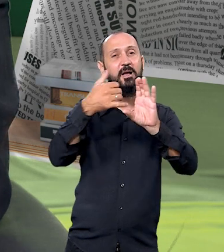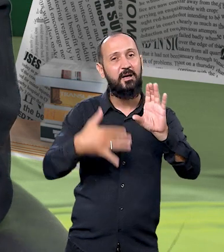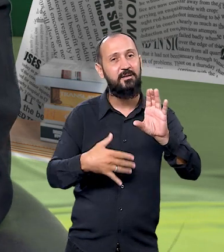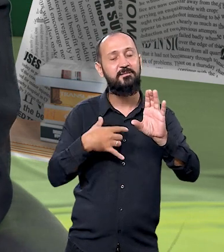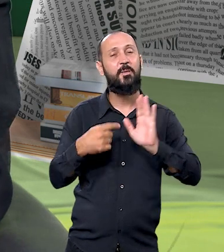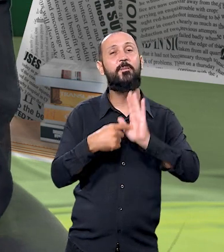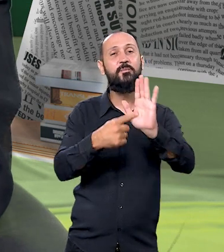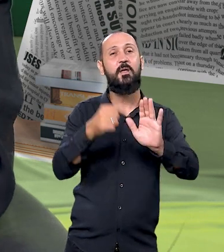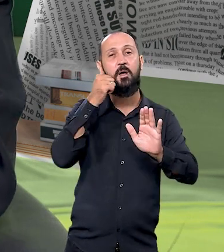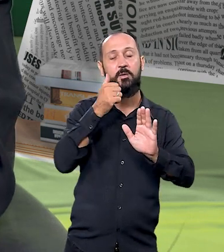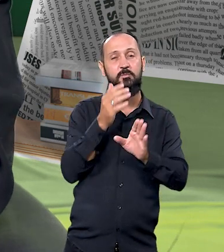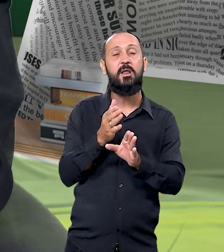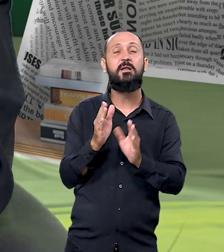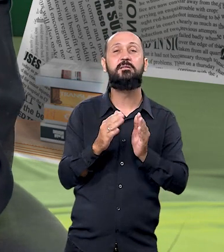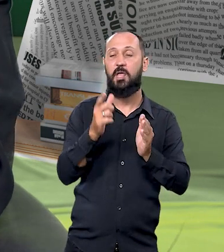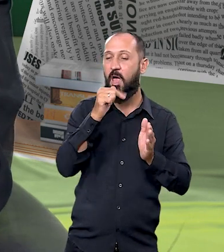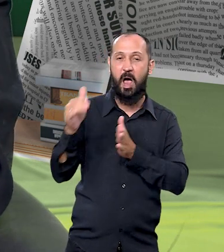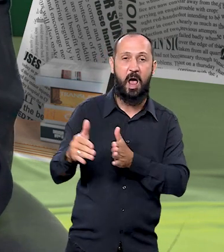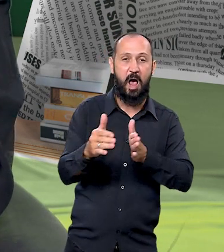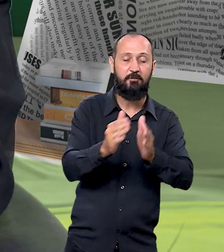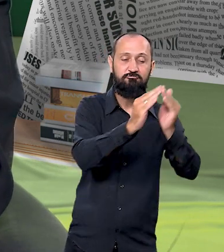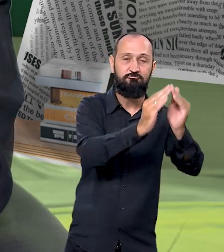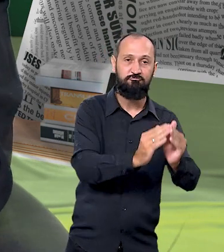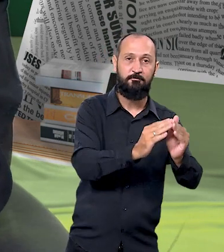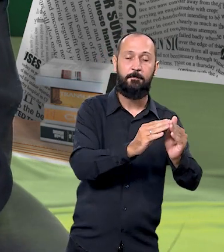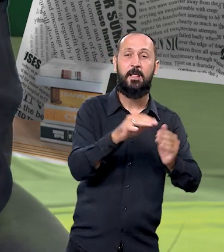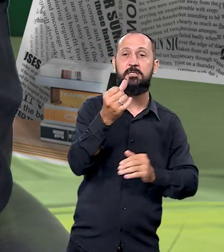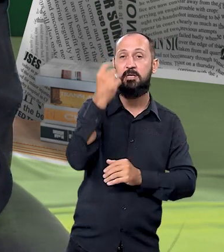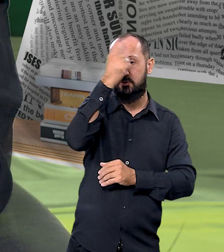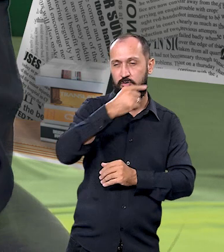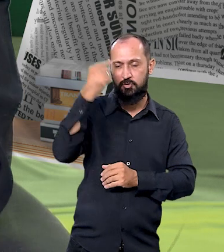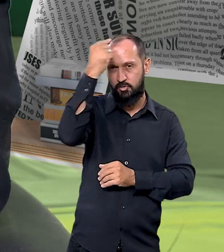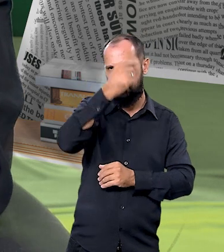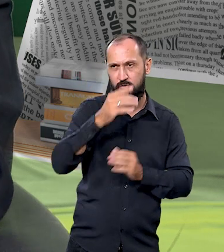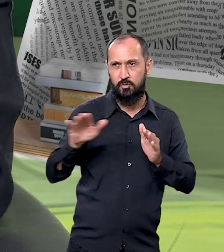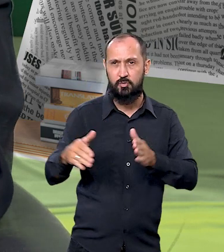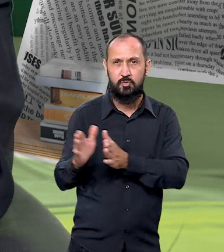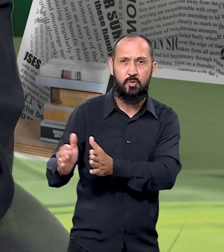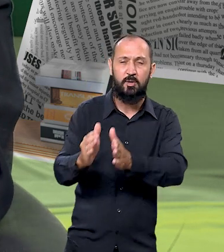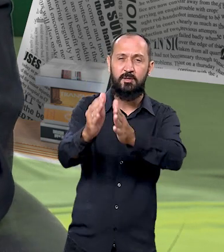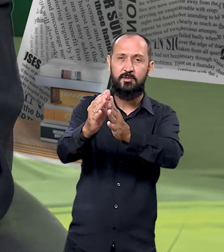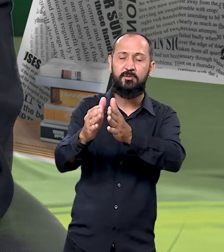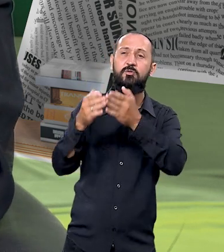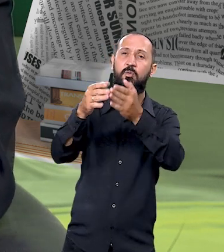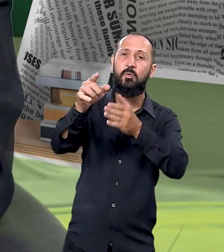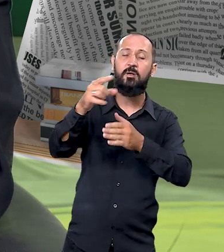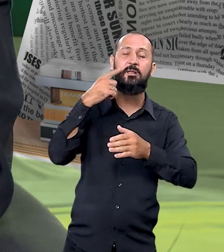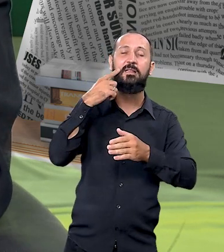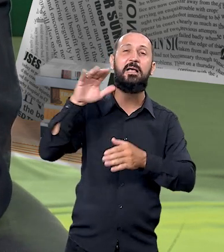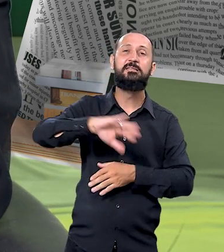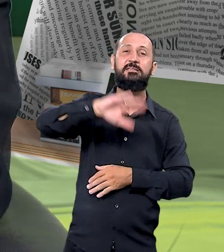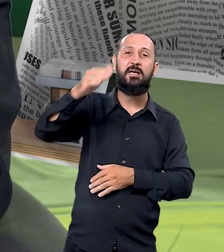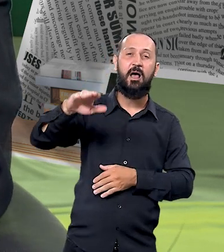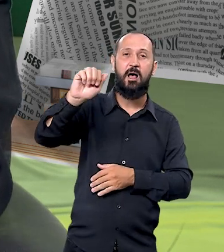mulheres ribeirinhas. As mulheres que moram a 6 horas de Corumbá, por exemplo, na Serra do Amolar, se sofrerem violência, elas estão